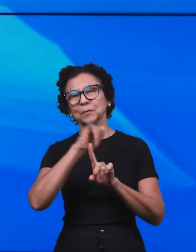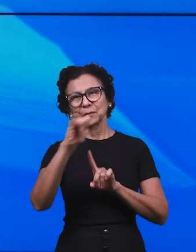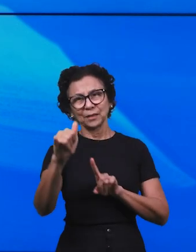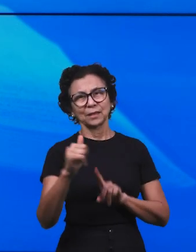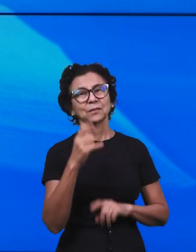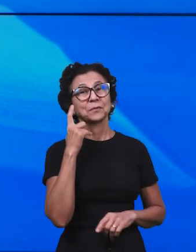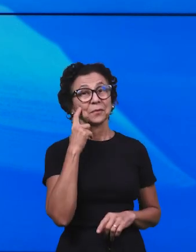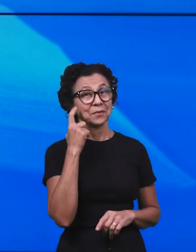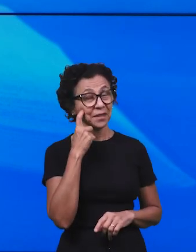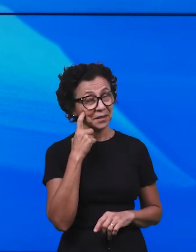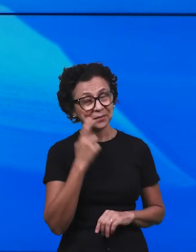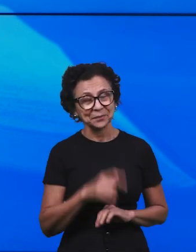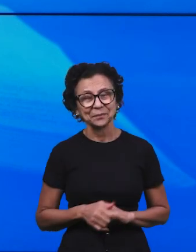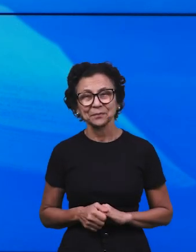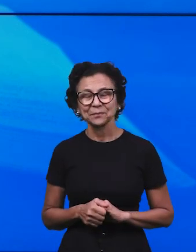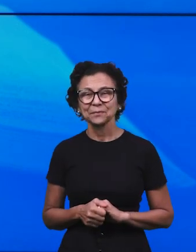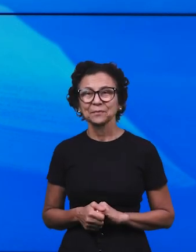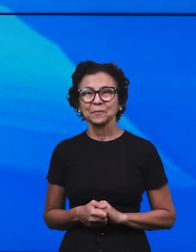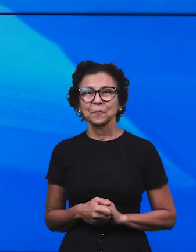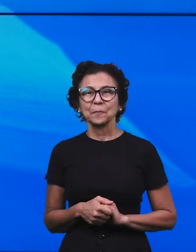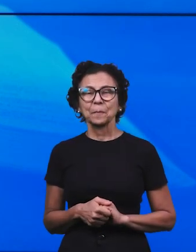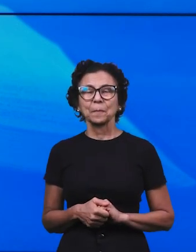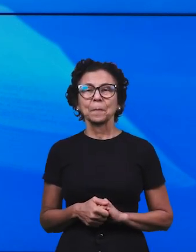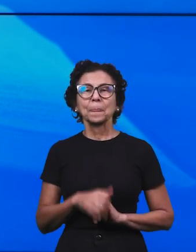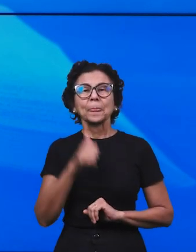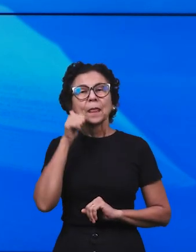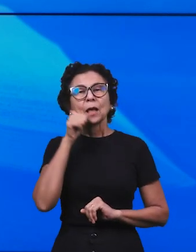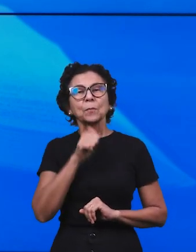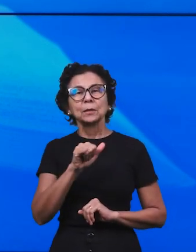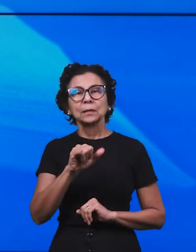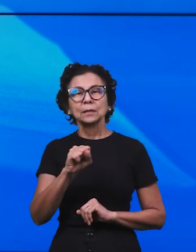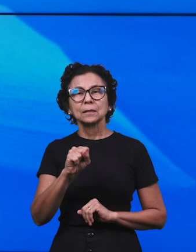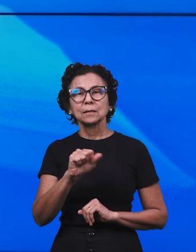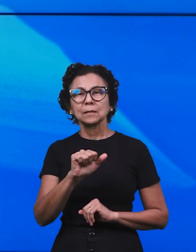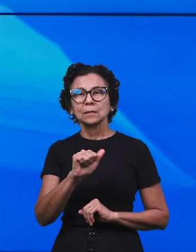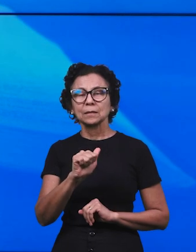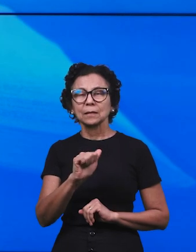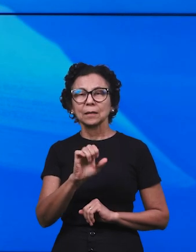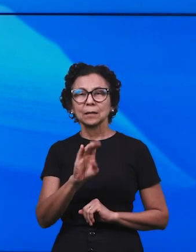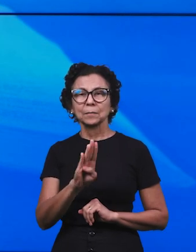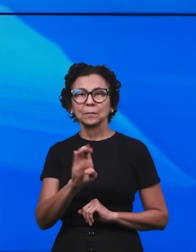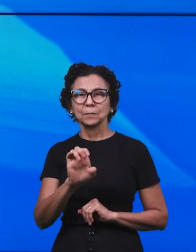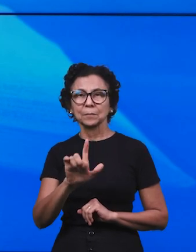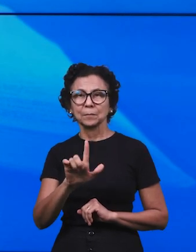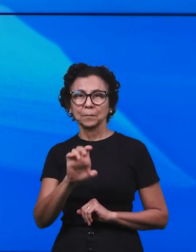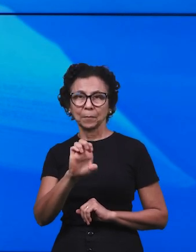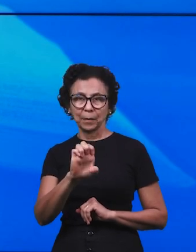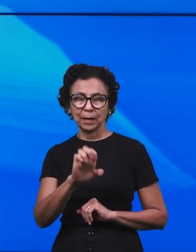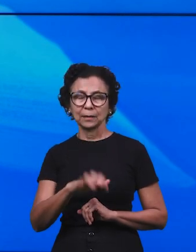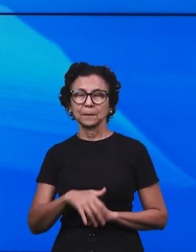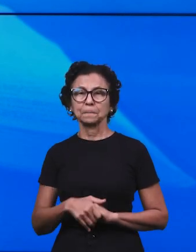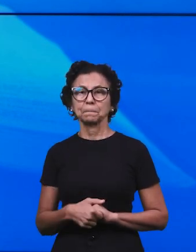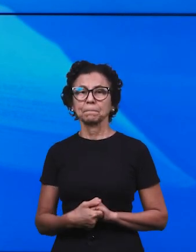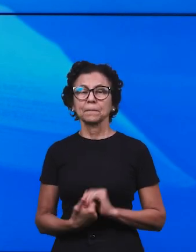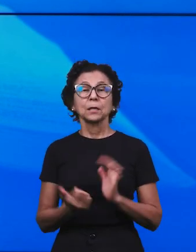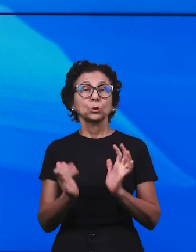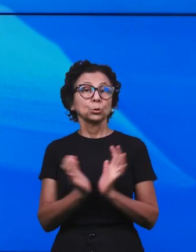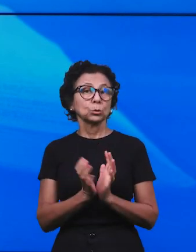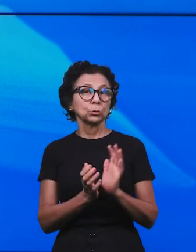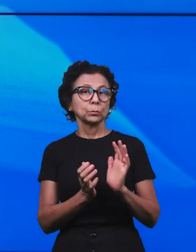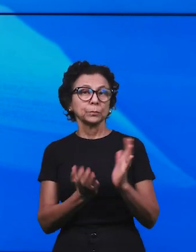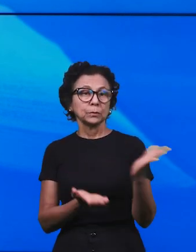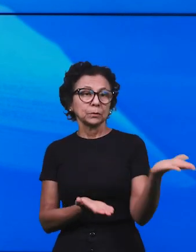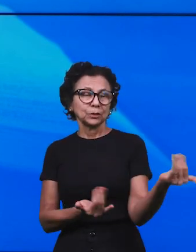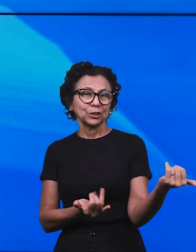ele cearei. E quem vai nos falar isso é a nossa irmã Isabelle, a Isabelle Lopes, do grupo de jovens da